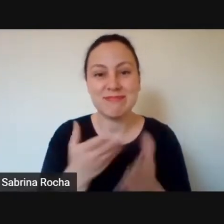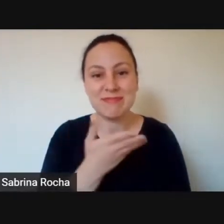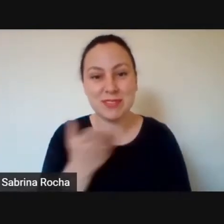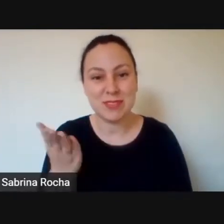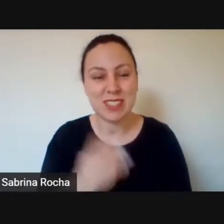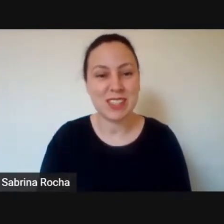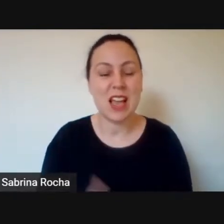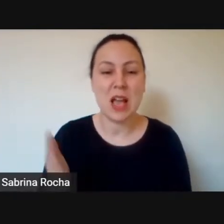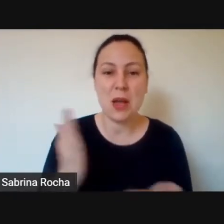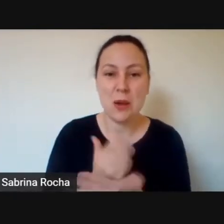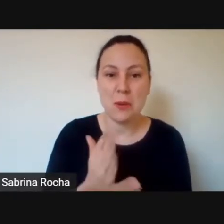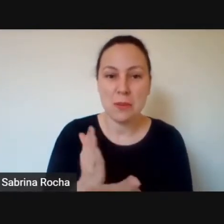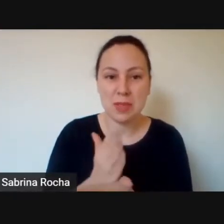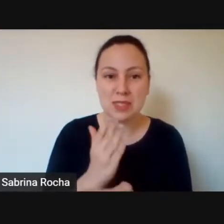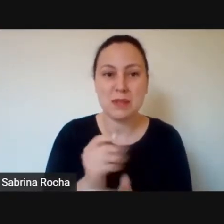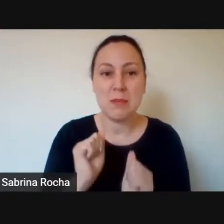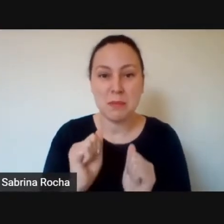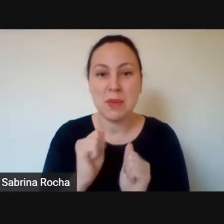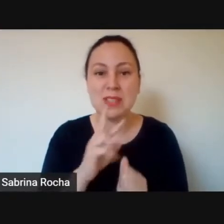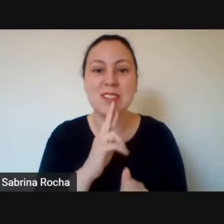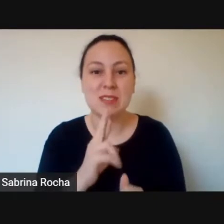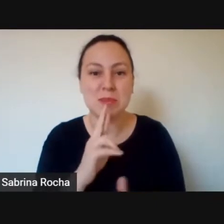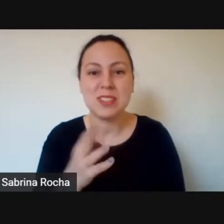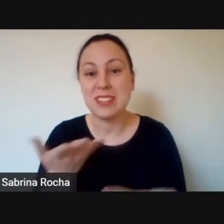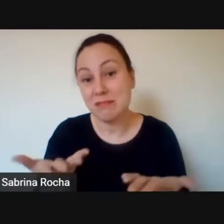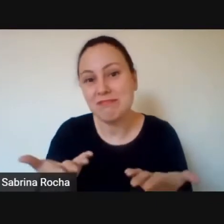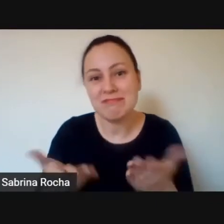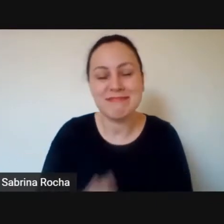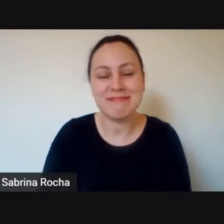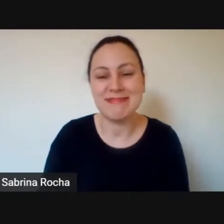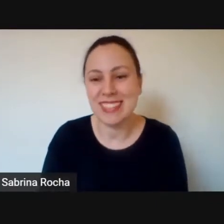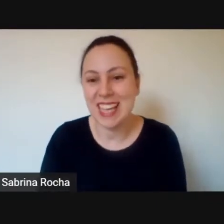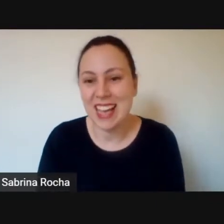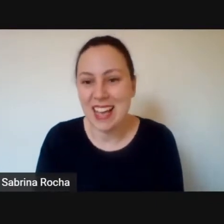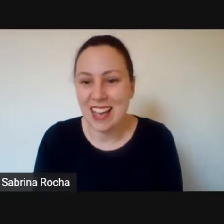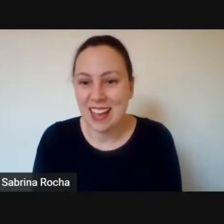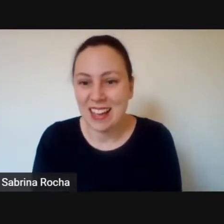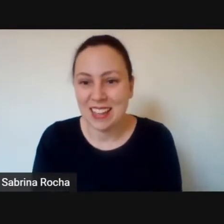algumas delas podemos responder, né?